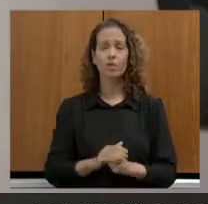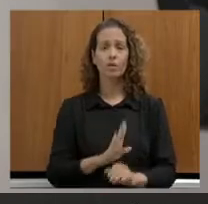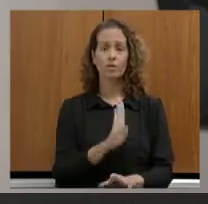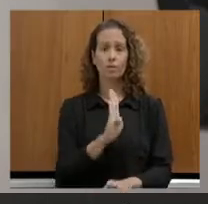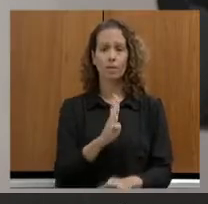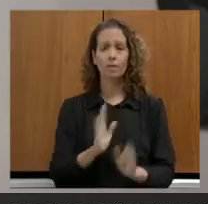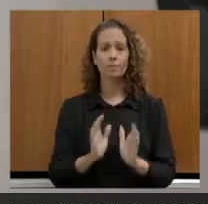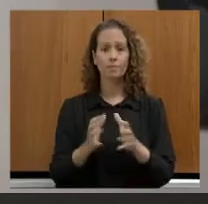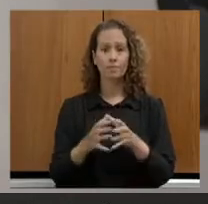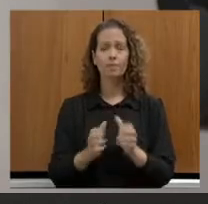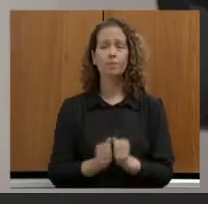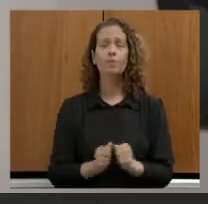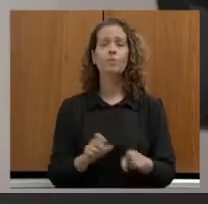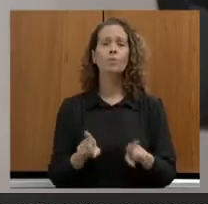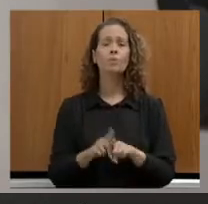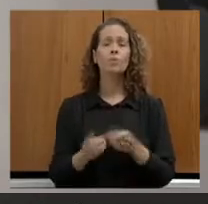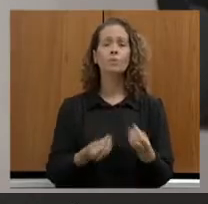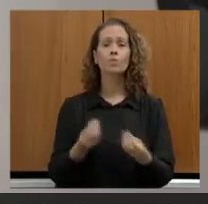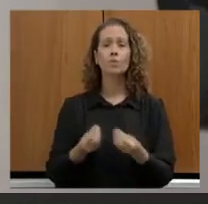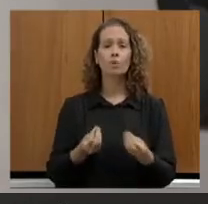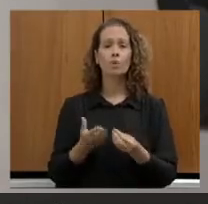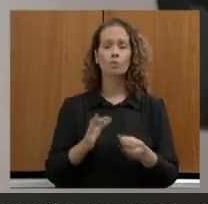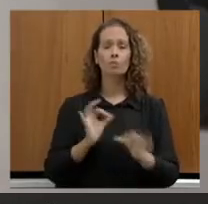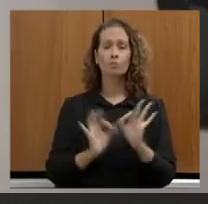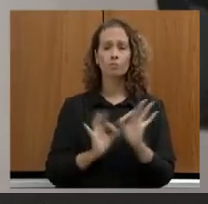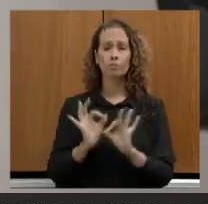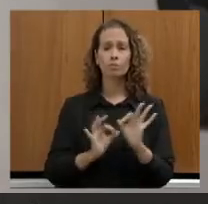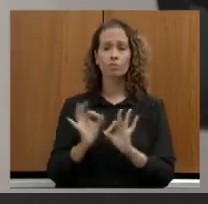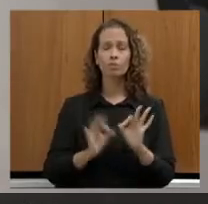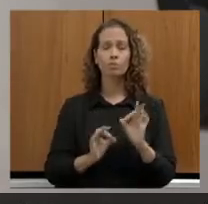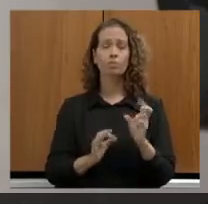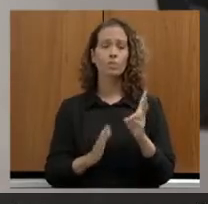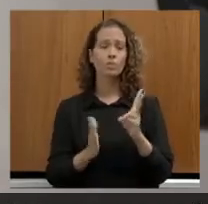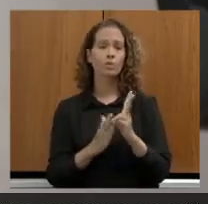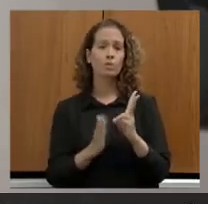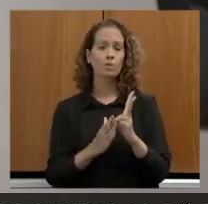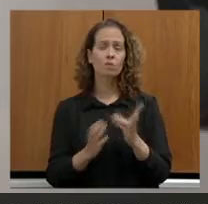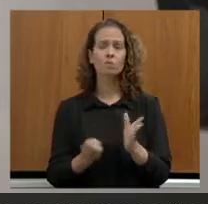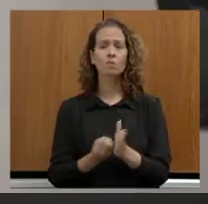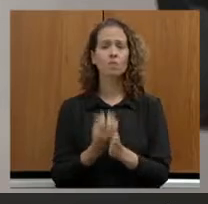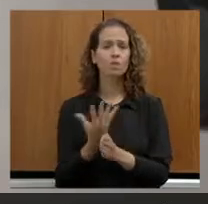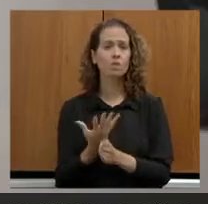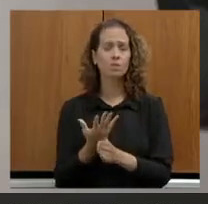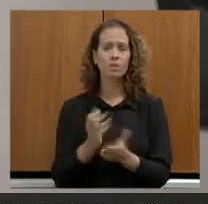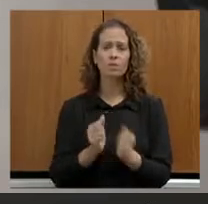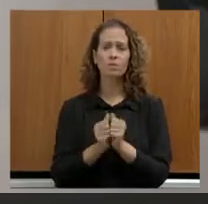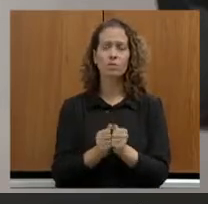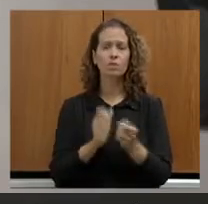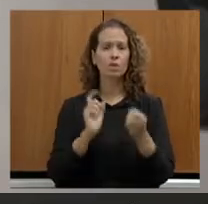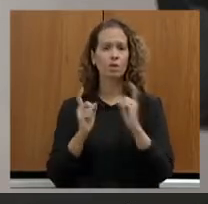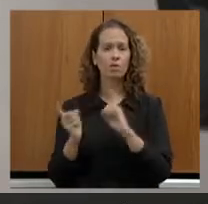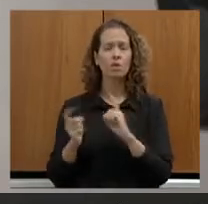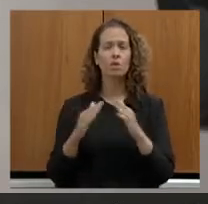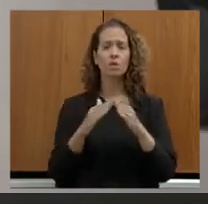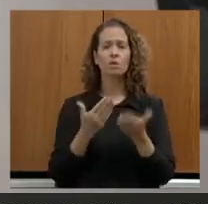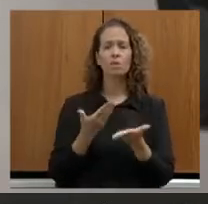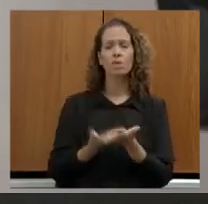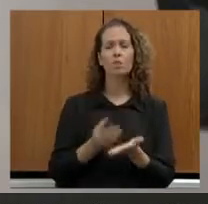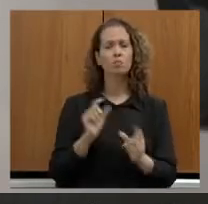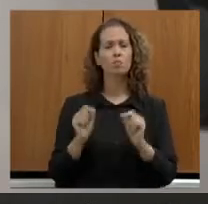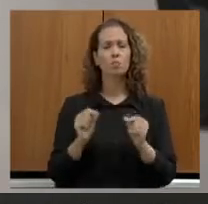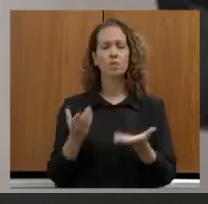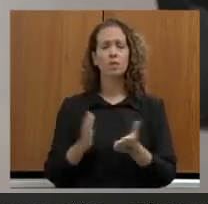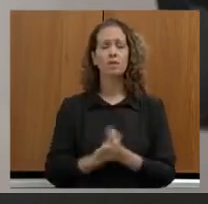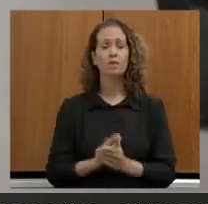o funcionamento da comissão Estadual de Educação escolar indígena quantas vezes se reuniu quase encaminhamentos faltas etc